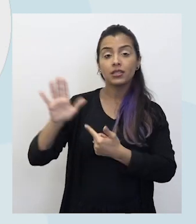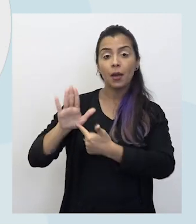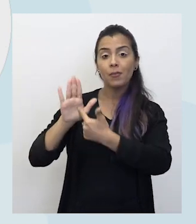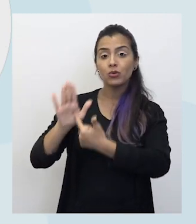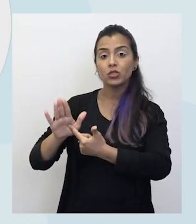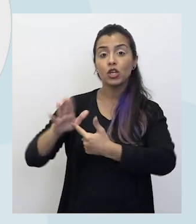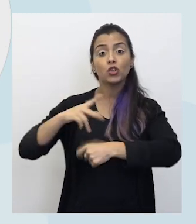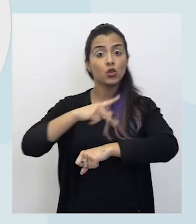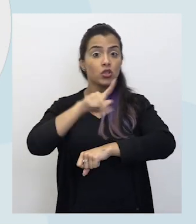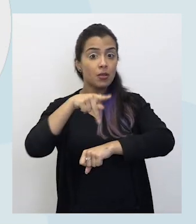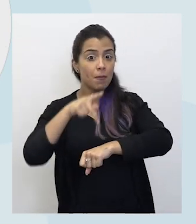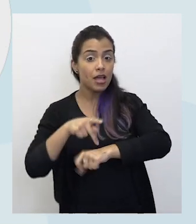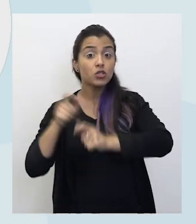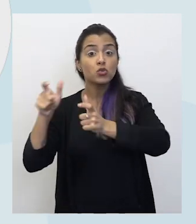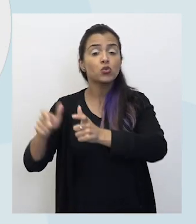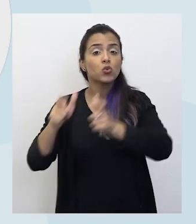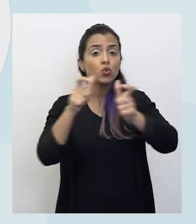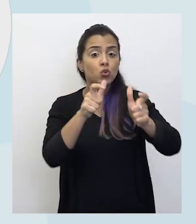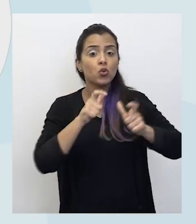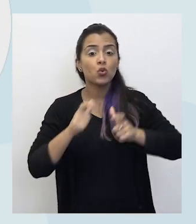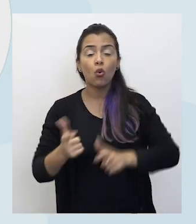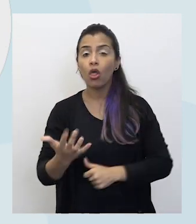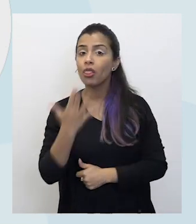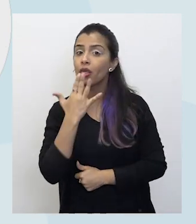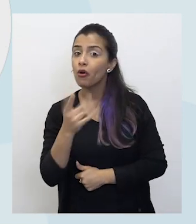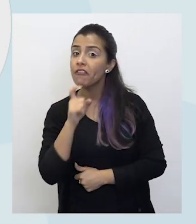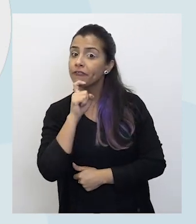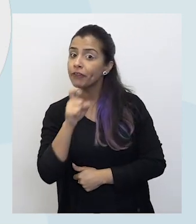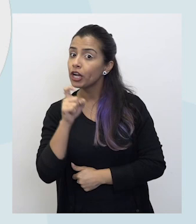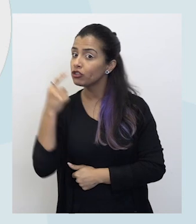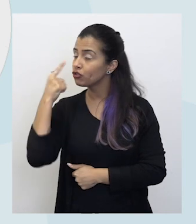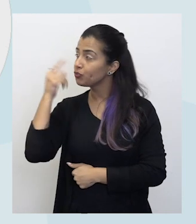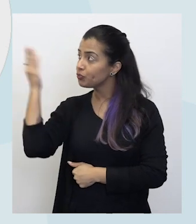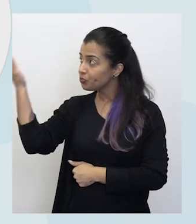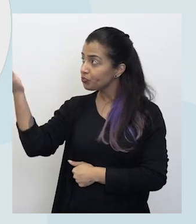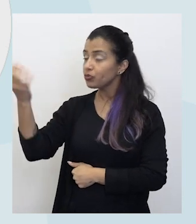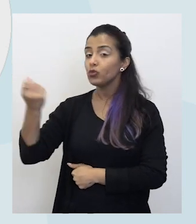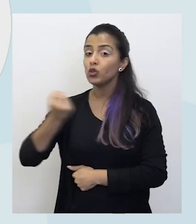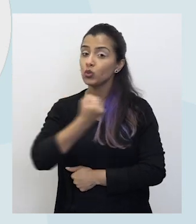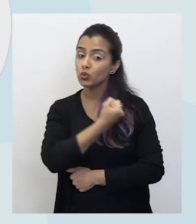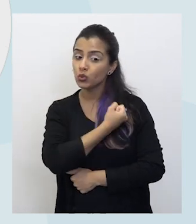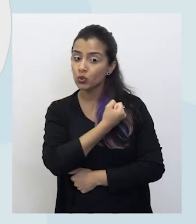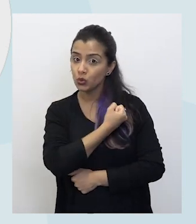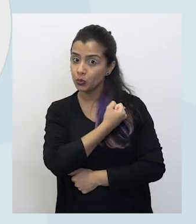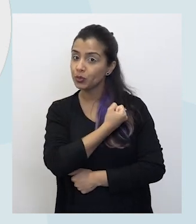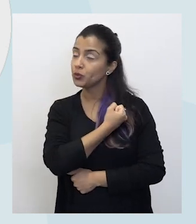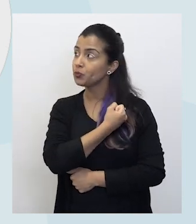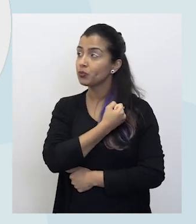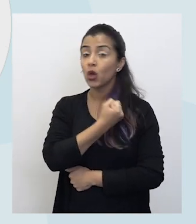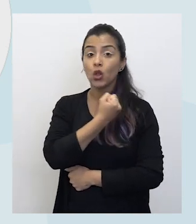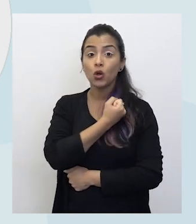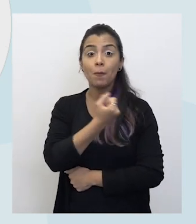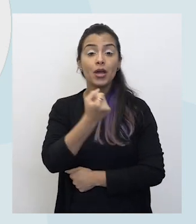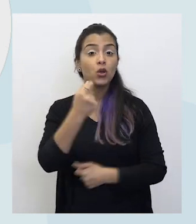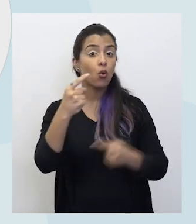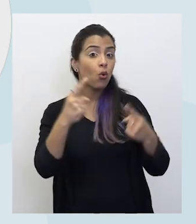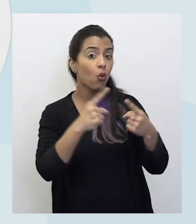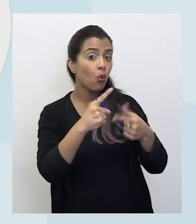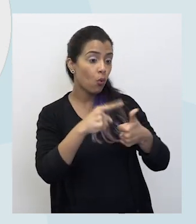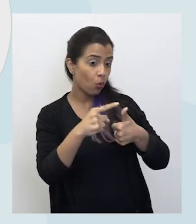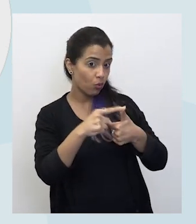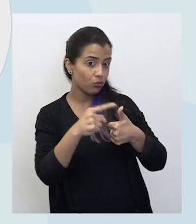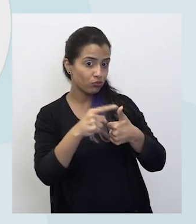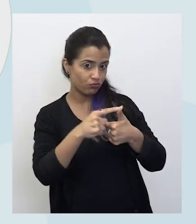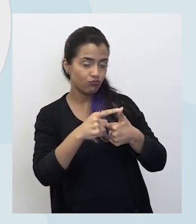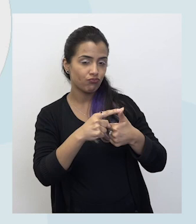os países, né, eles estão aí em destaque na cor verde e eles estão enumerados. Então eu tenho, por exemplo, o número 1 é o